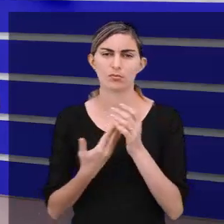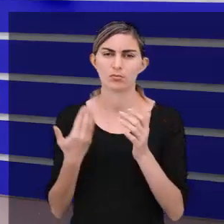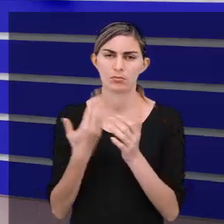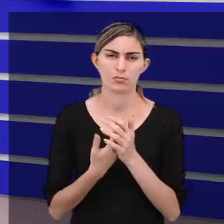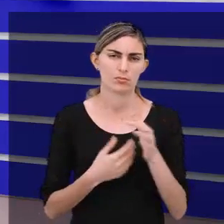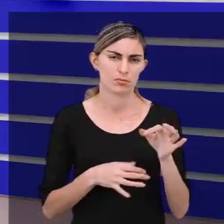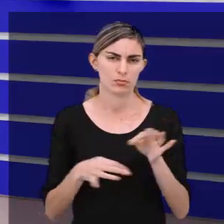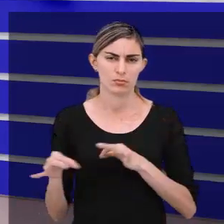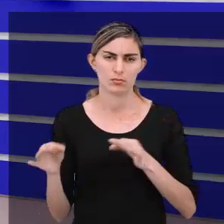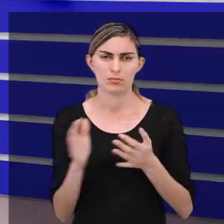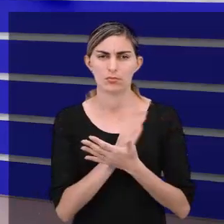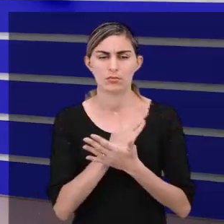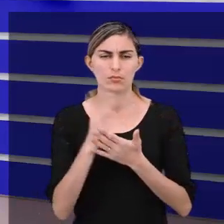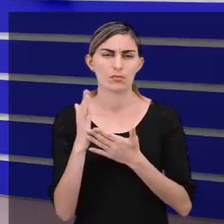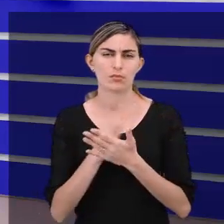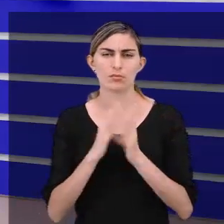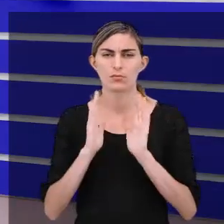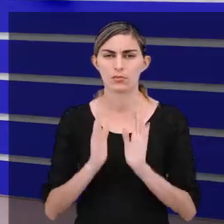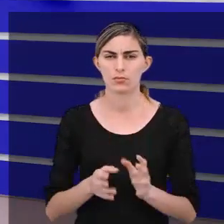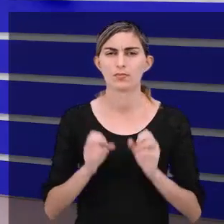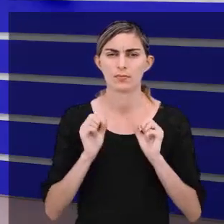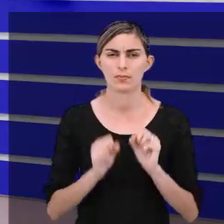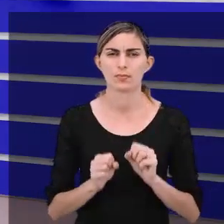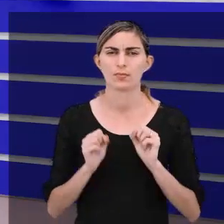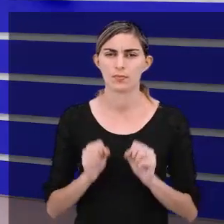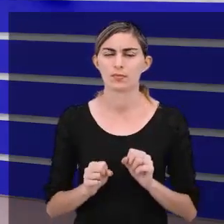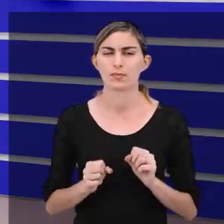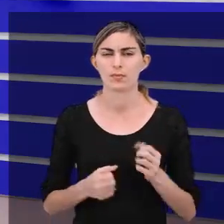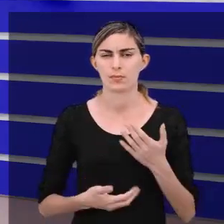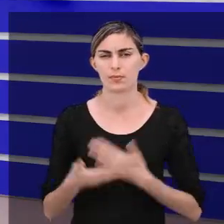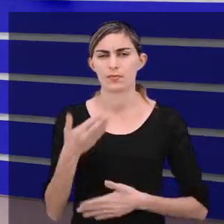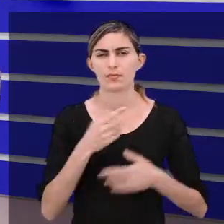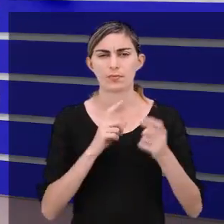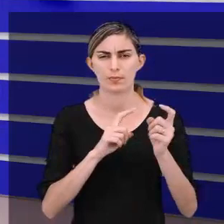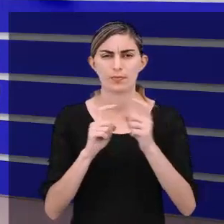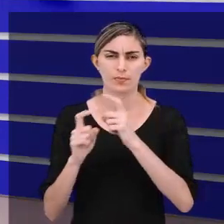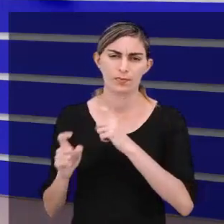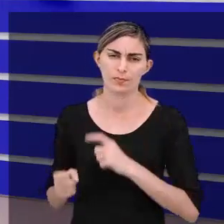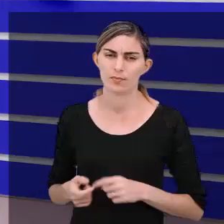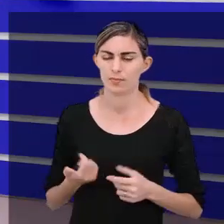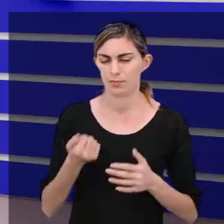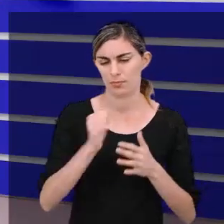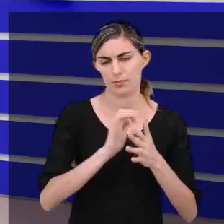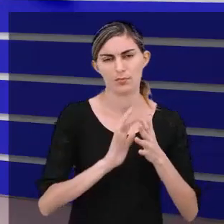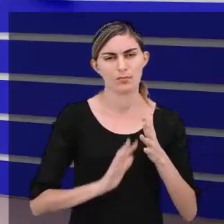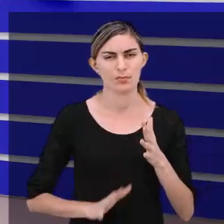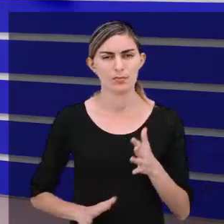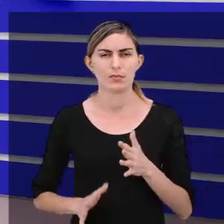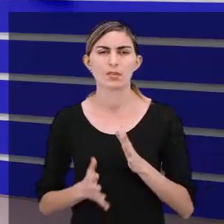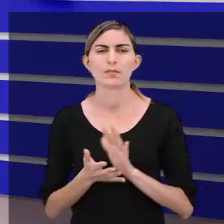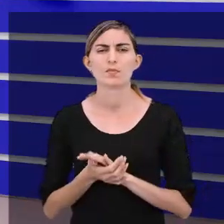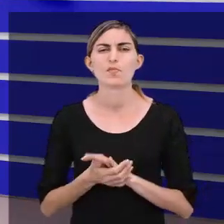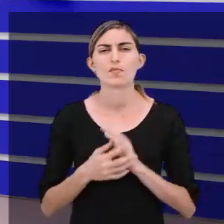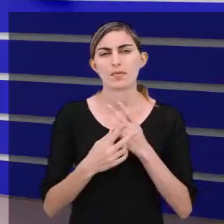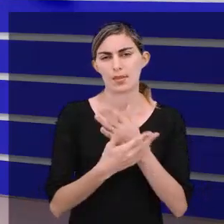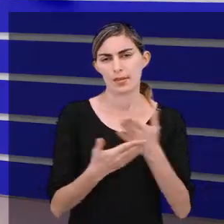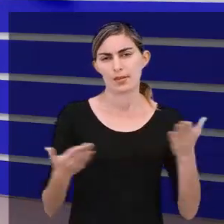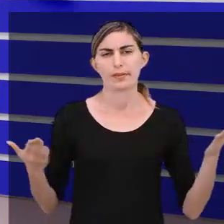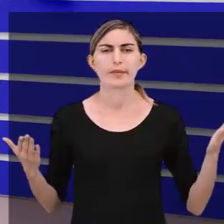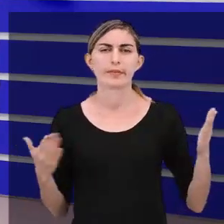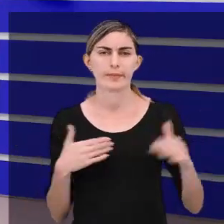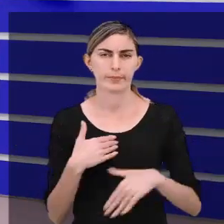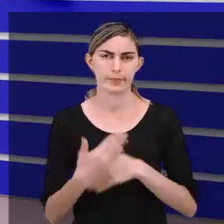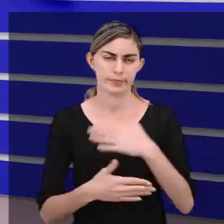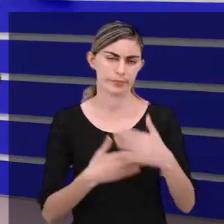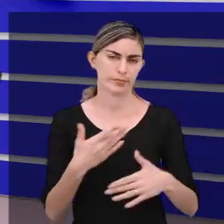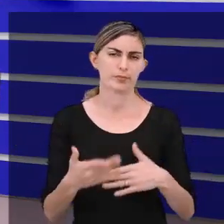prepara, alguns já podem até ter experiência, podem até estar atuando em outra atividade. Exato. E isso precisa ser